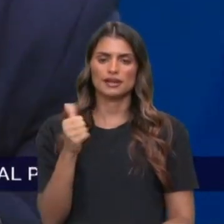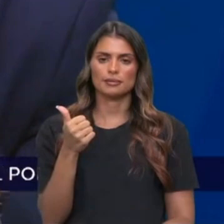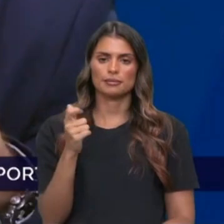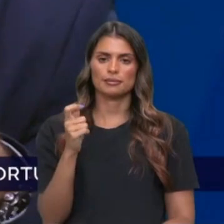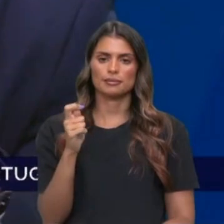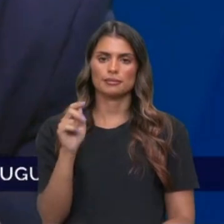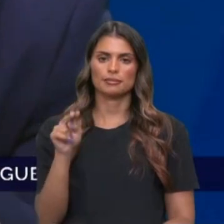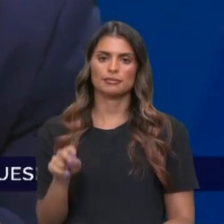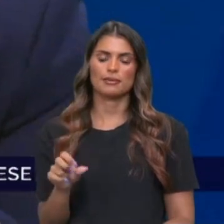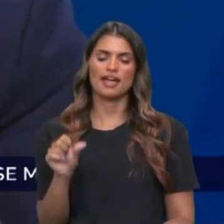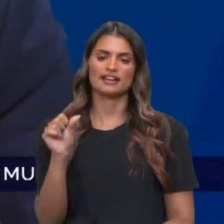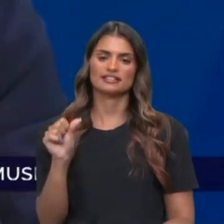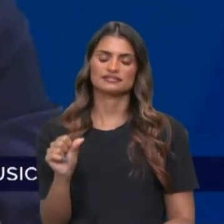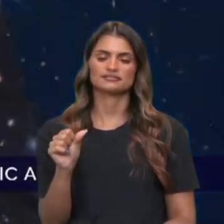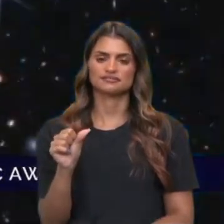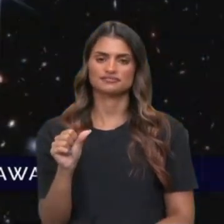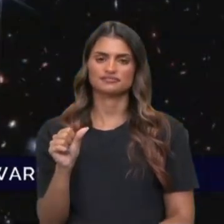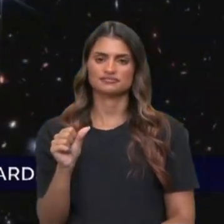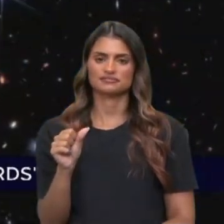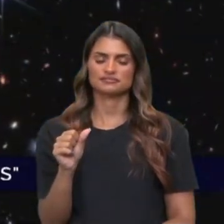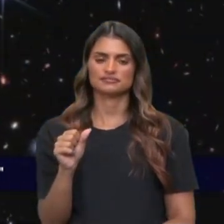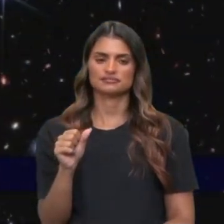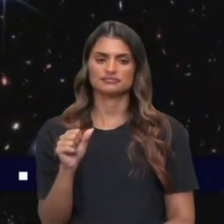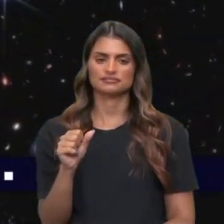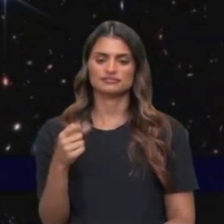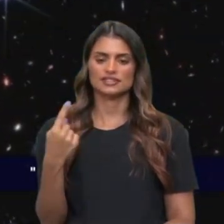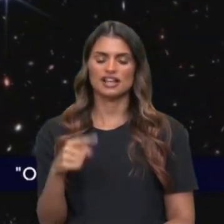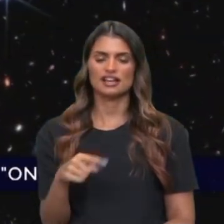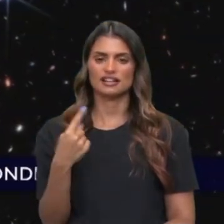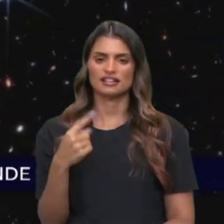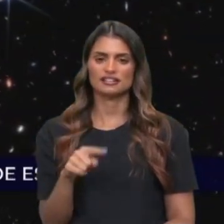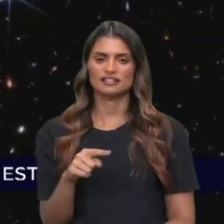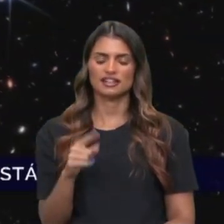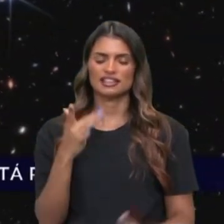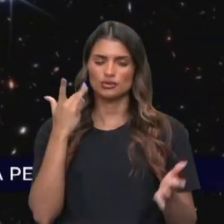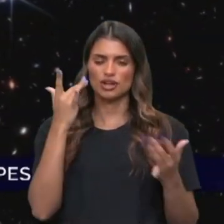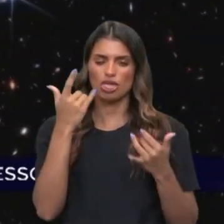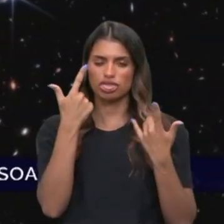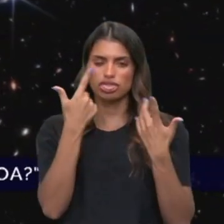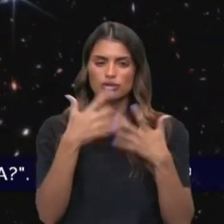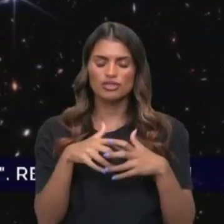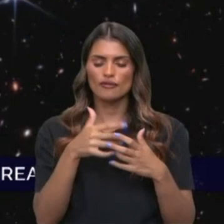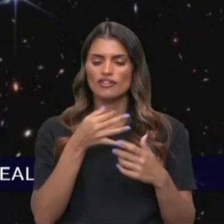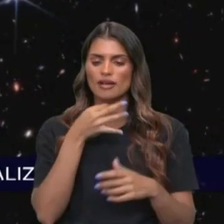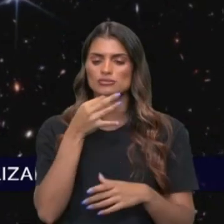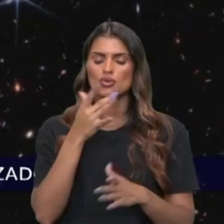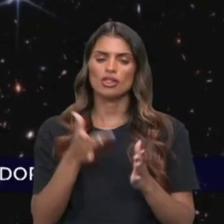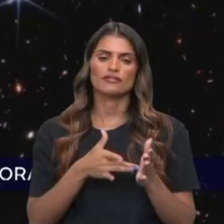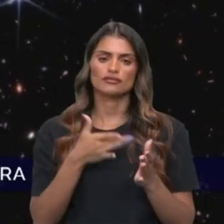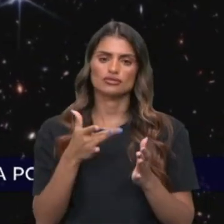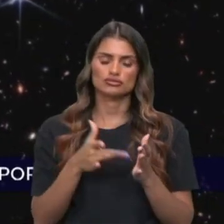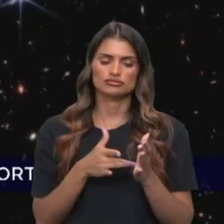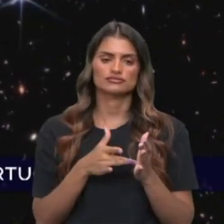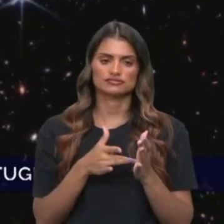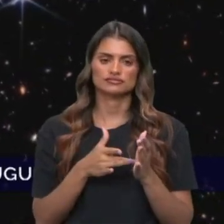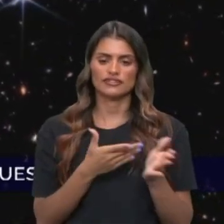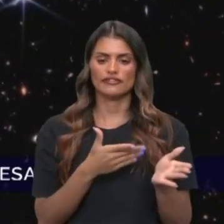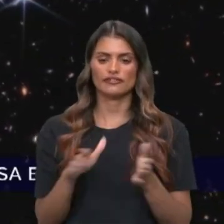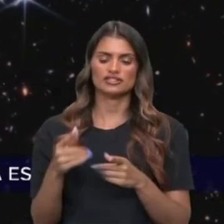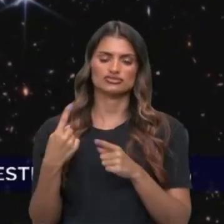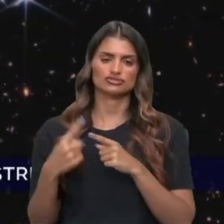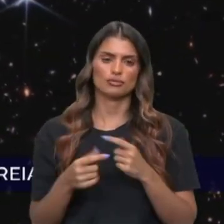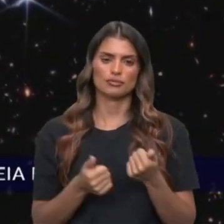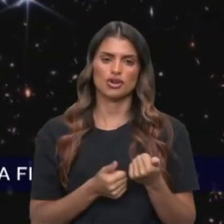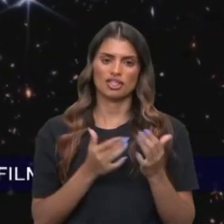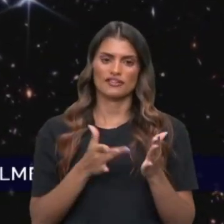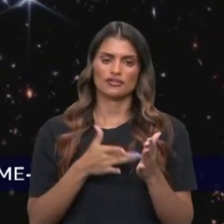tem sido a quantidade de resultados que aparentemente põe em causa a própria teoria do Big Bang. Quando falamos do Big Bang, falamos de um livro com vários capítulos, o melhor livro que